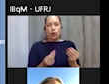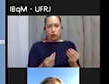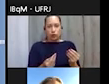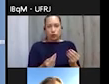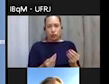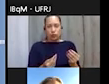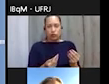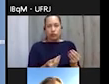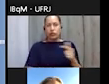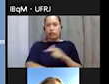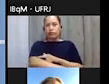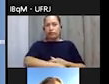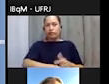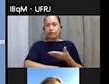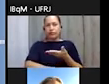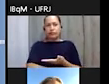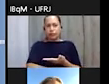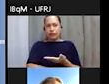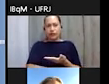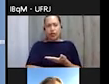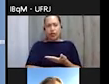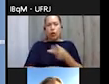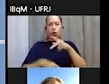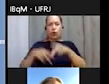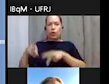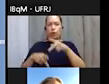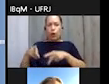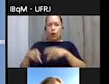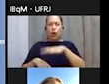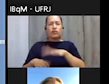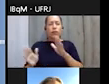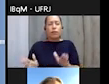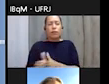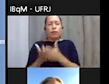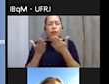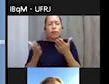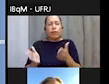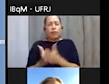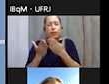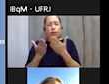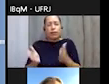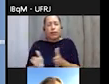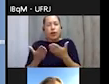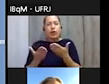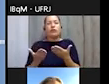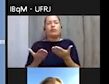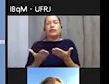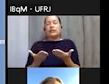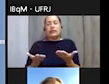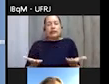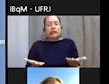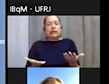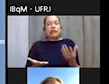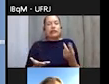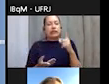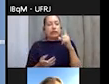comportarem dessa forma com populações que são muito pobres, que vivem em situação limite de